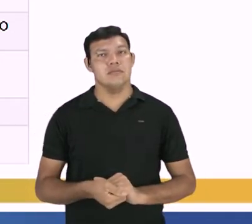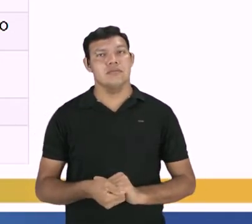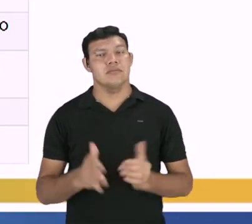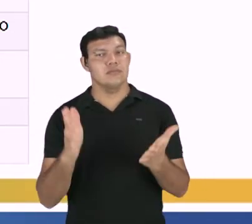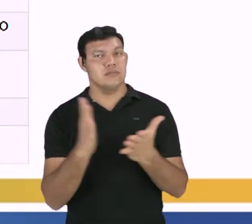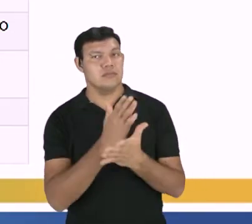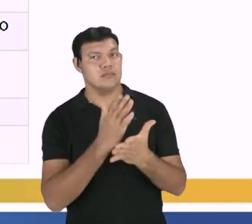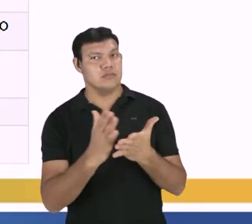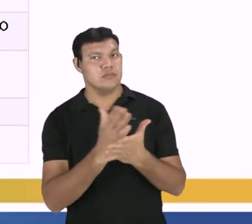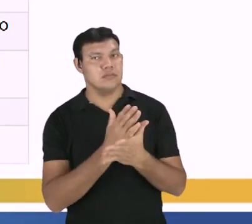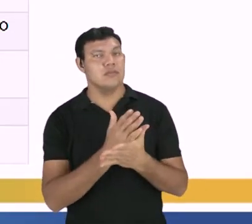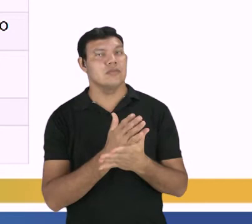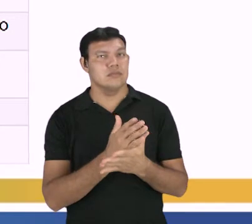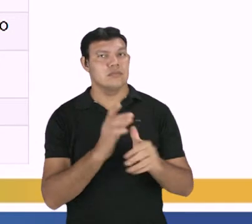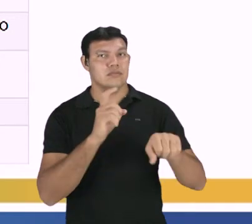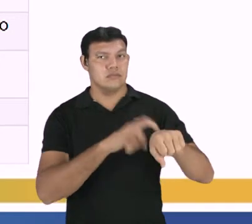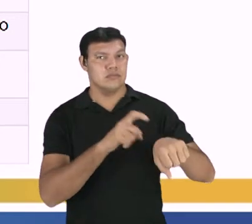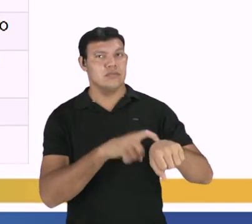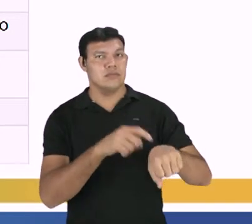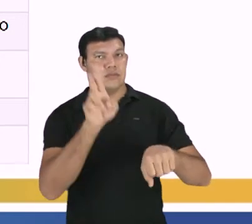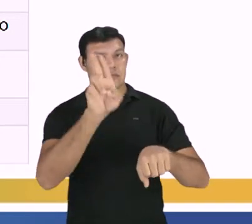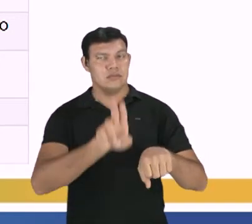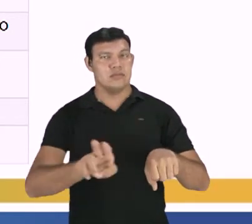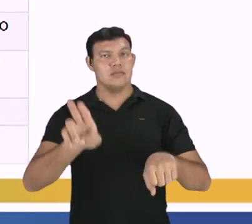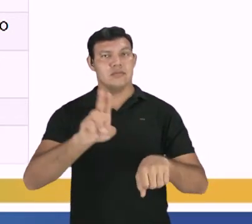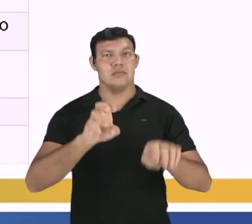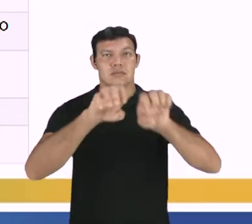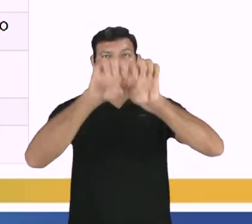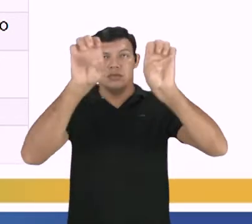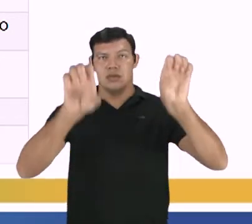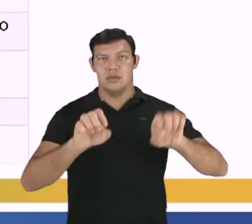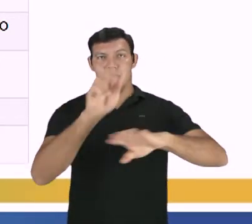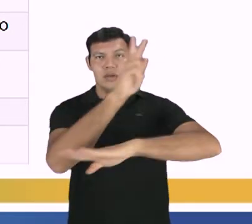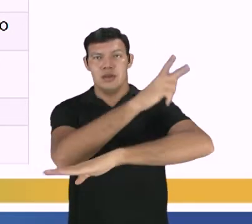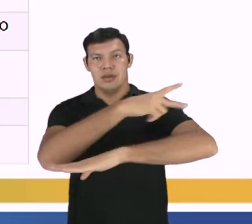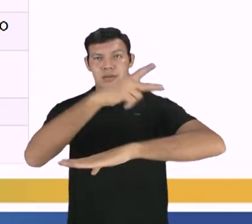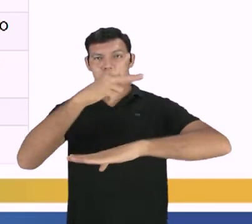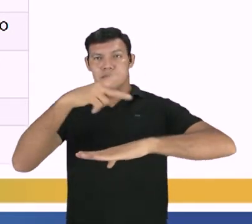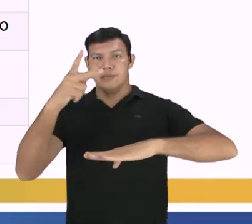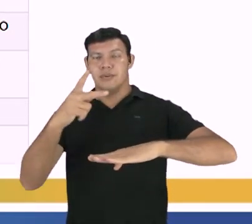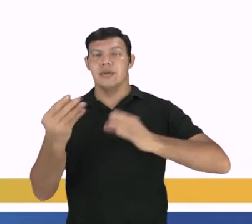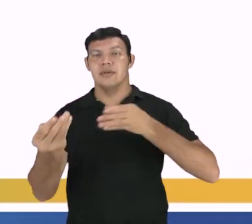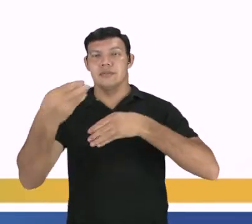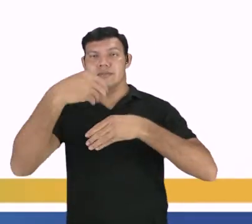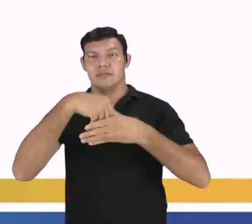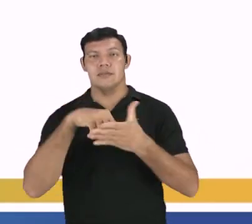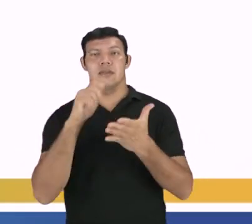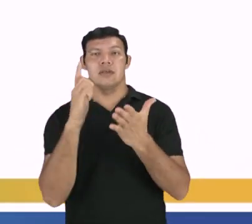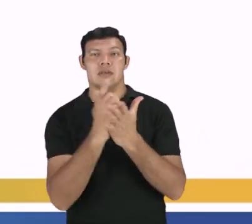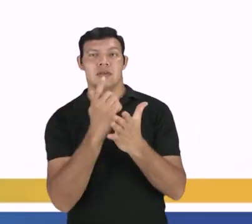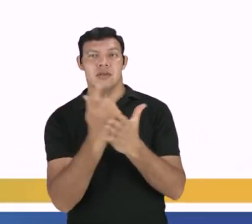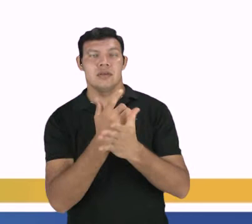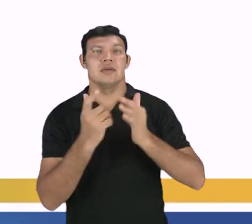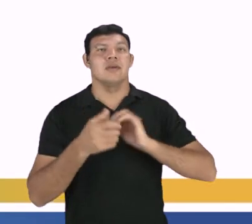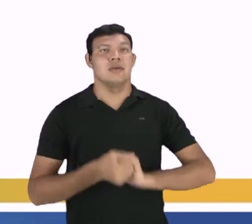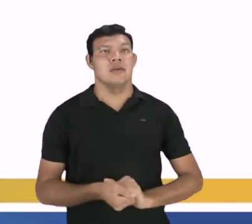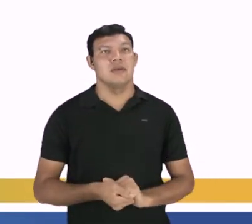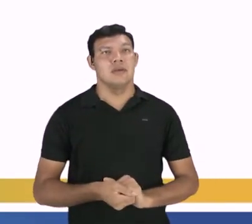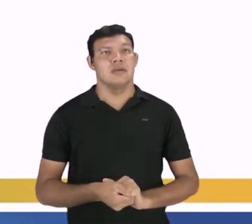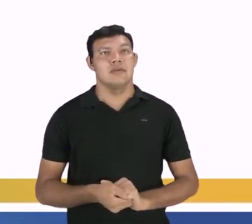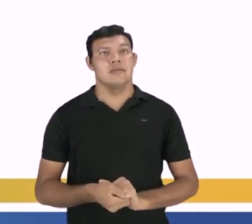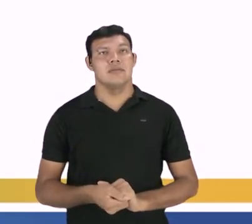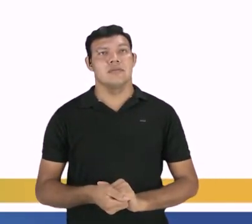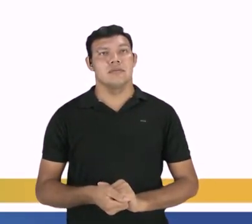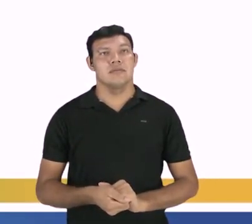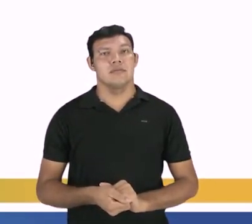dos autores da época que utilizavam essa estrutura parnasiana nas suas obras. E nós temos aqui